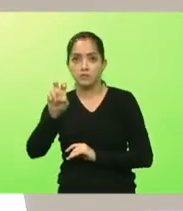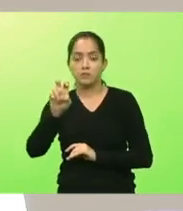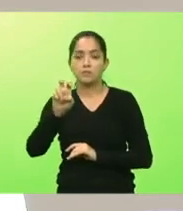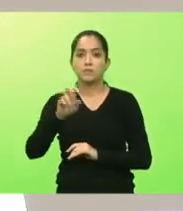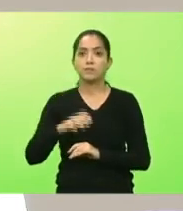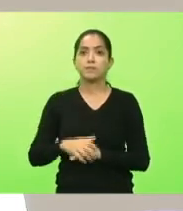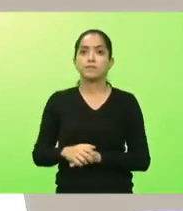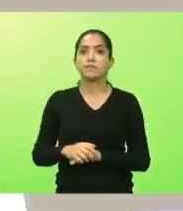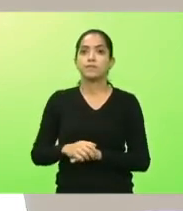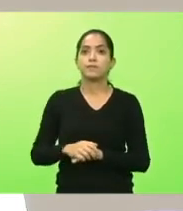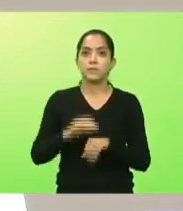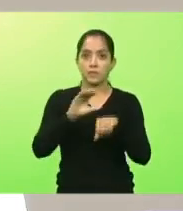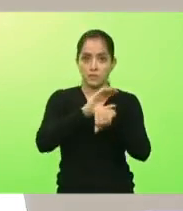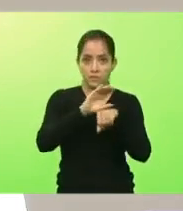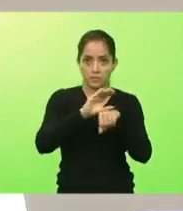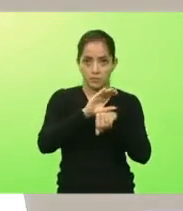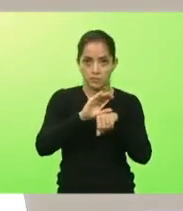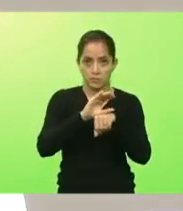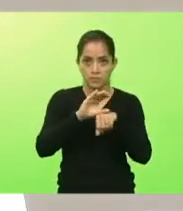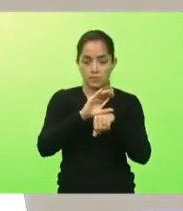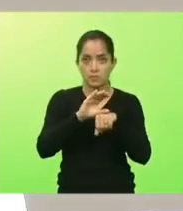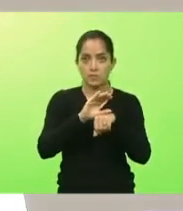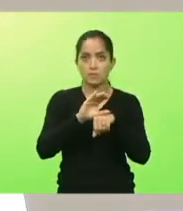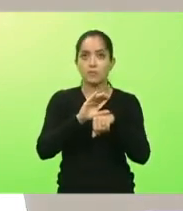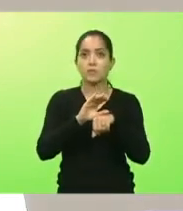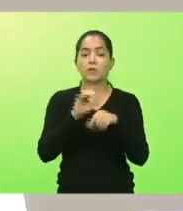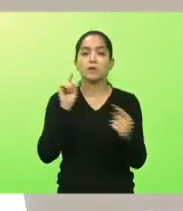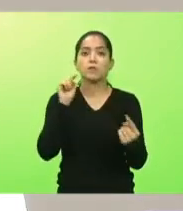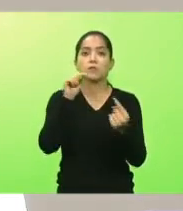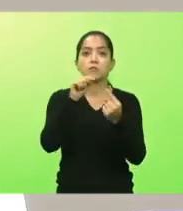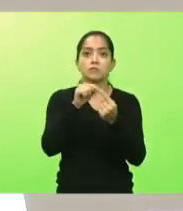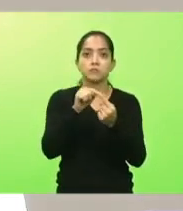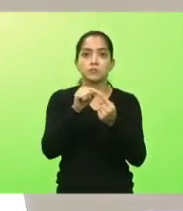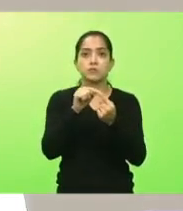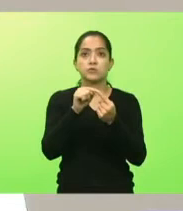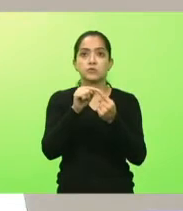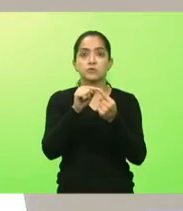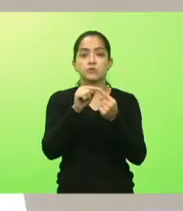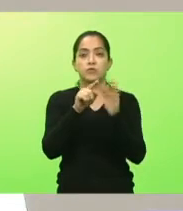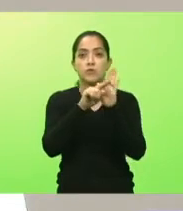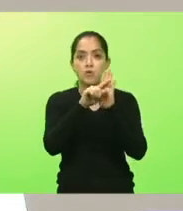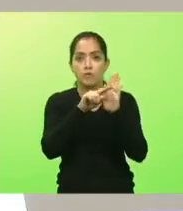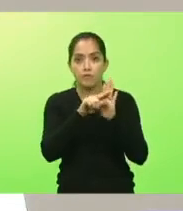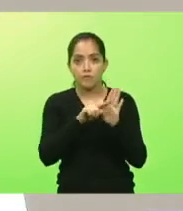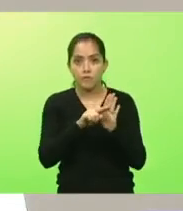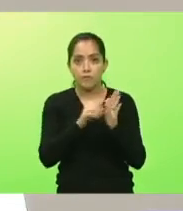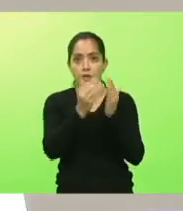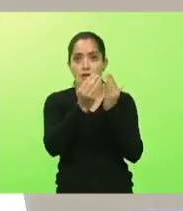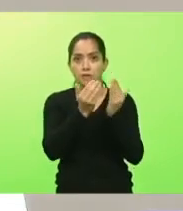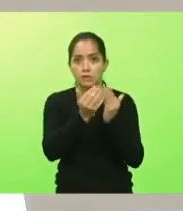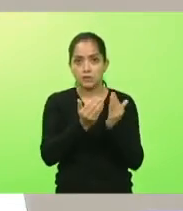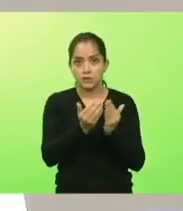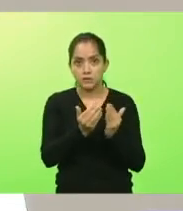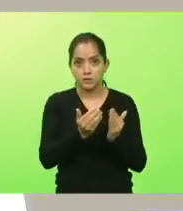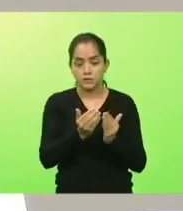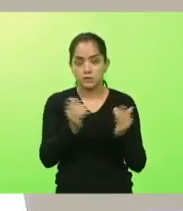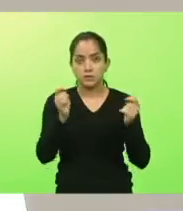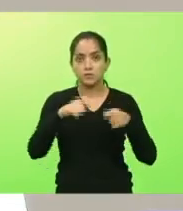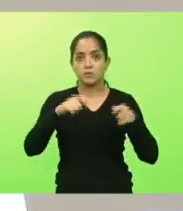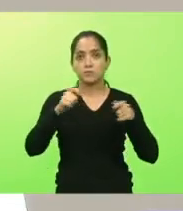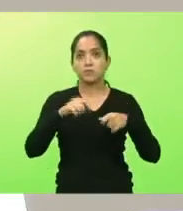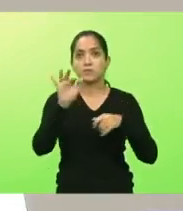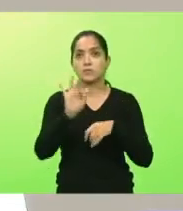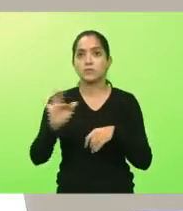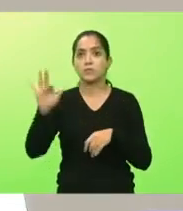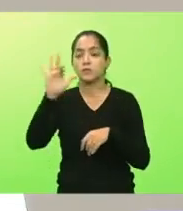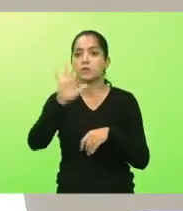disposições constitucionais transitórias, com o objetivo de revisar a repartição de competências da Federação,